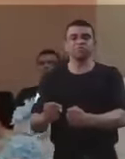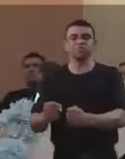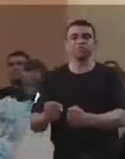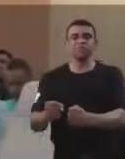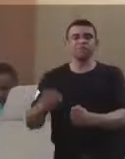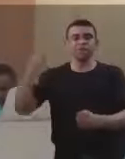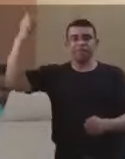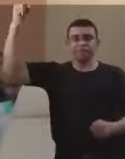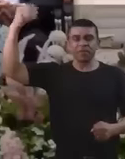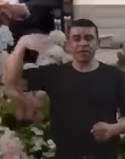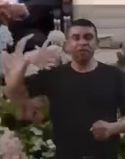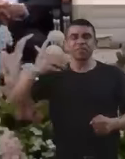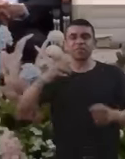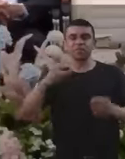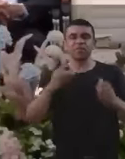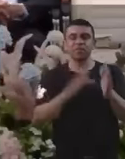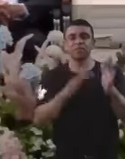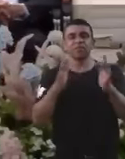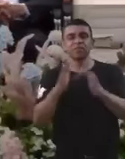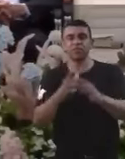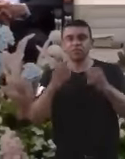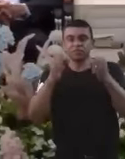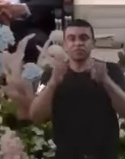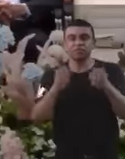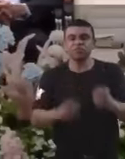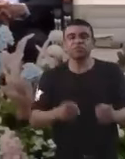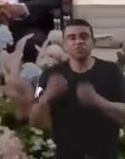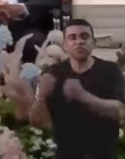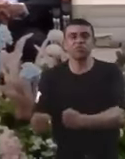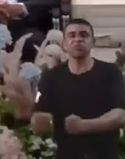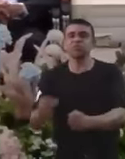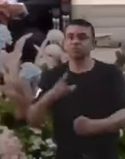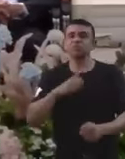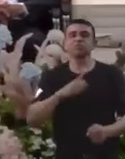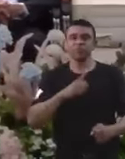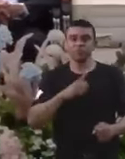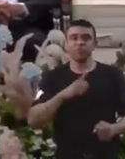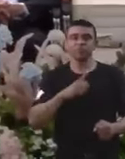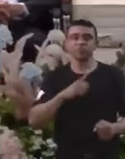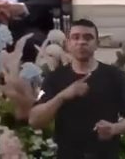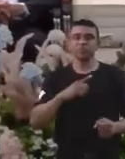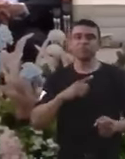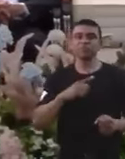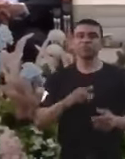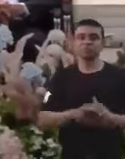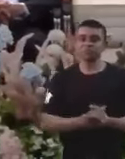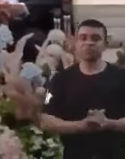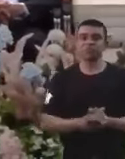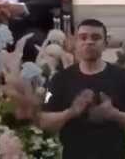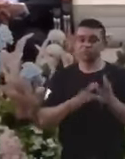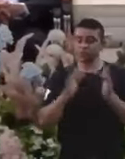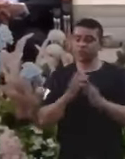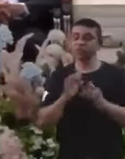Não, Senhor, ninguém me condenou. Eu também não te condeno. Vai, mas vigia.